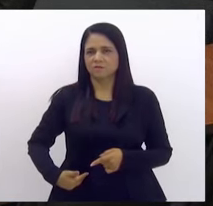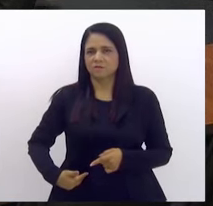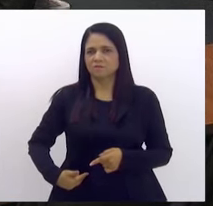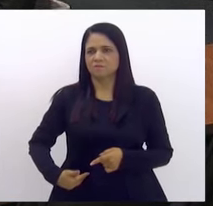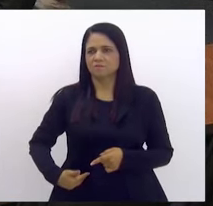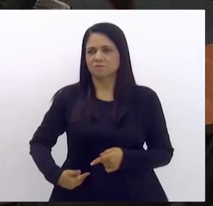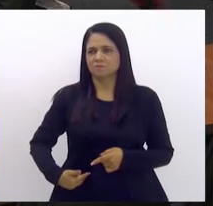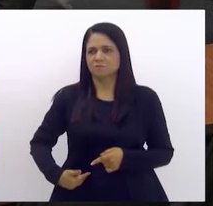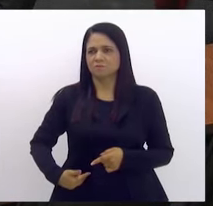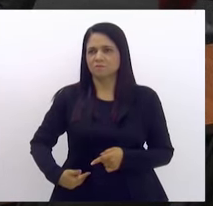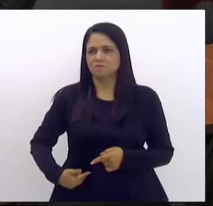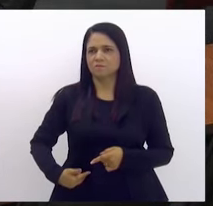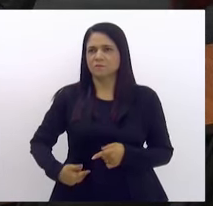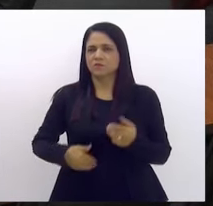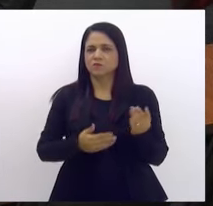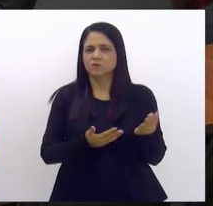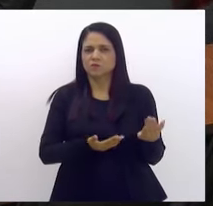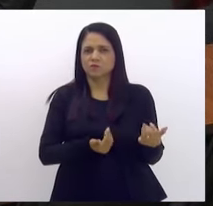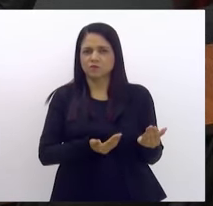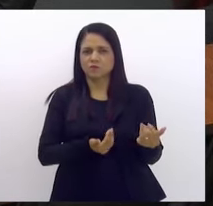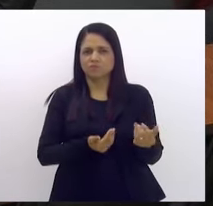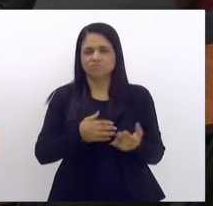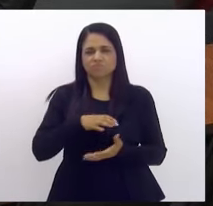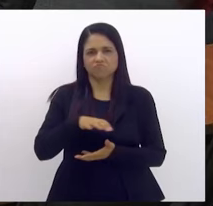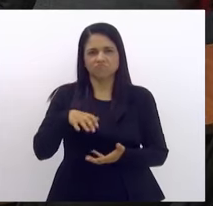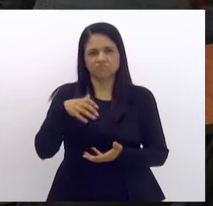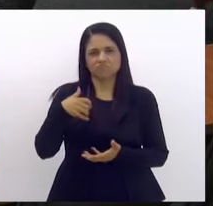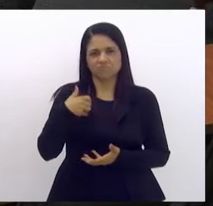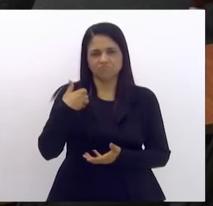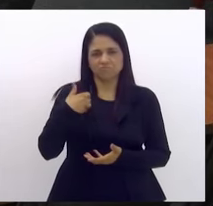Intergeracional de Juventude e Envelhecimento.